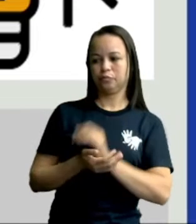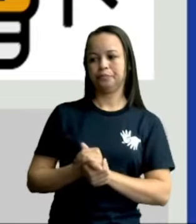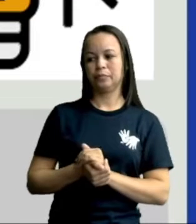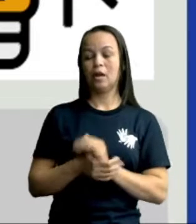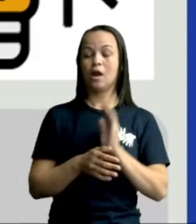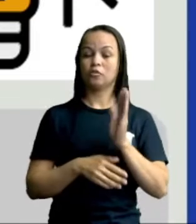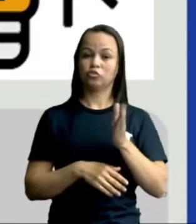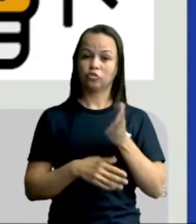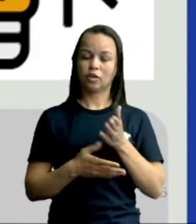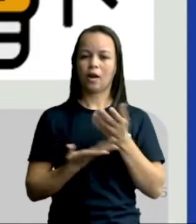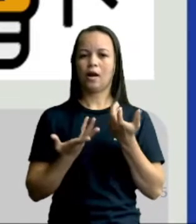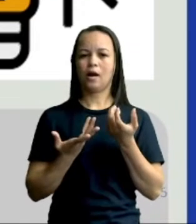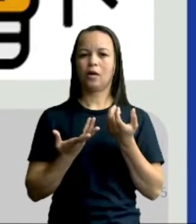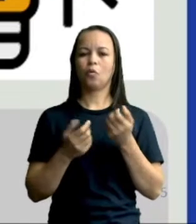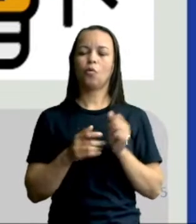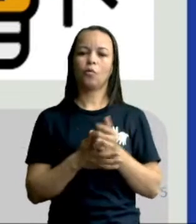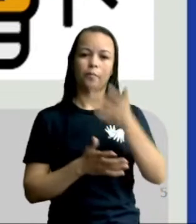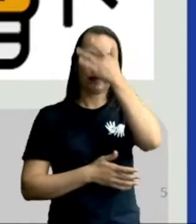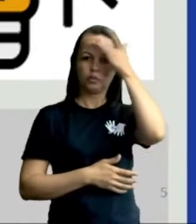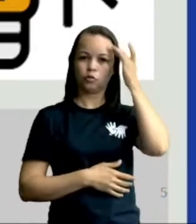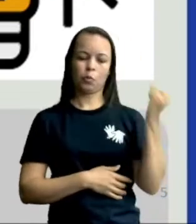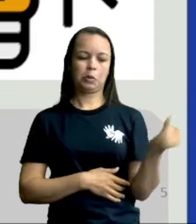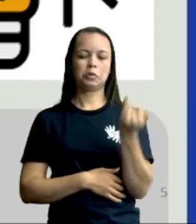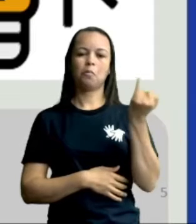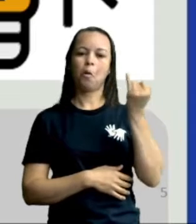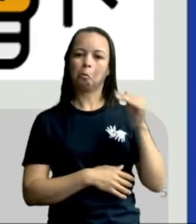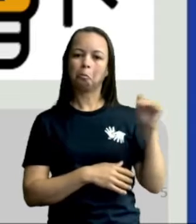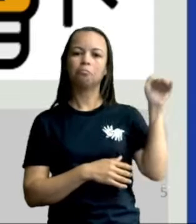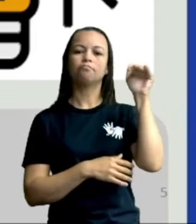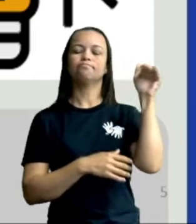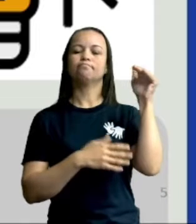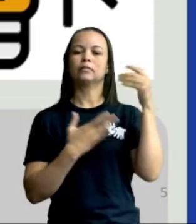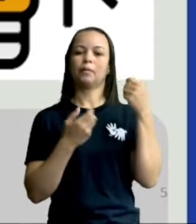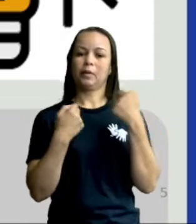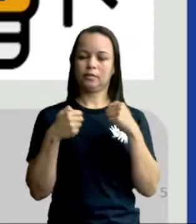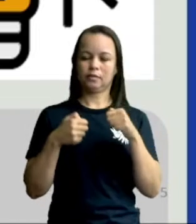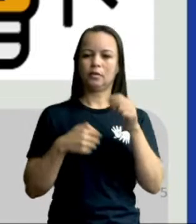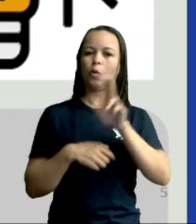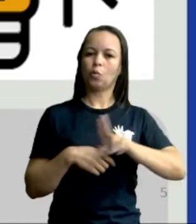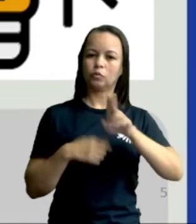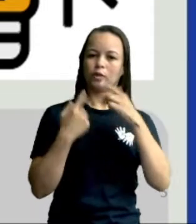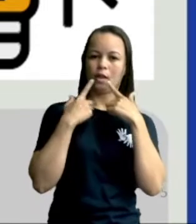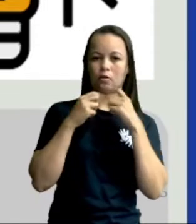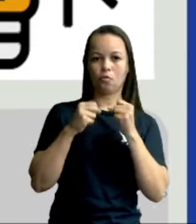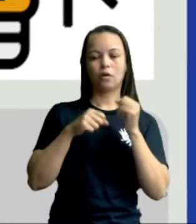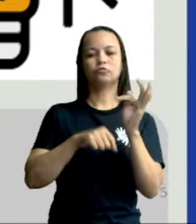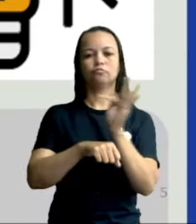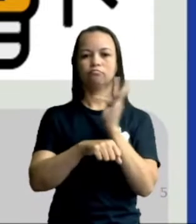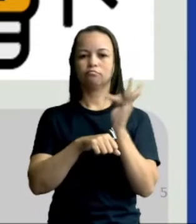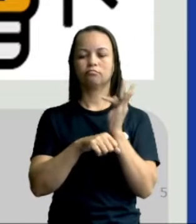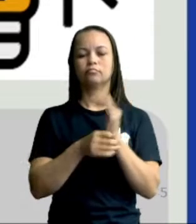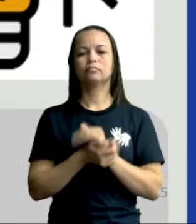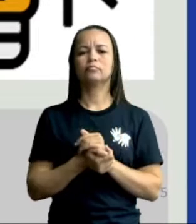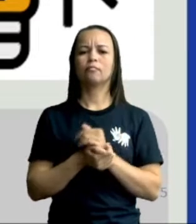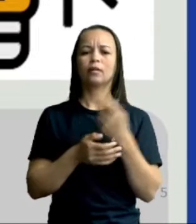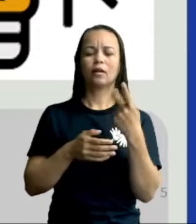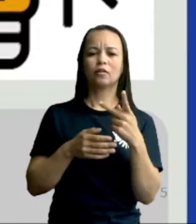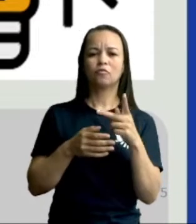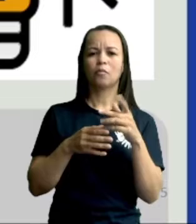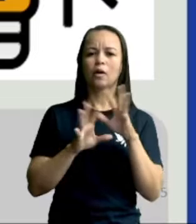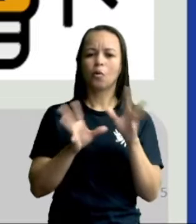hierárquicos, devemos utilizar a linguagem formal, tá bom? Dessa forma, concluímos